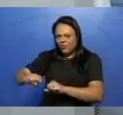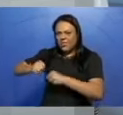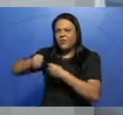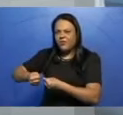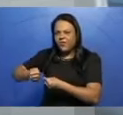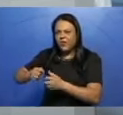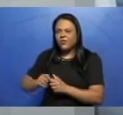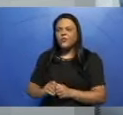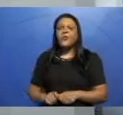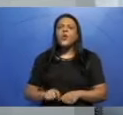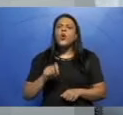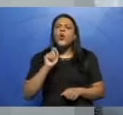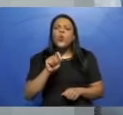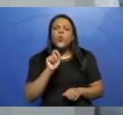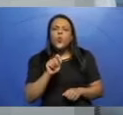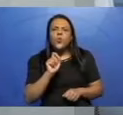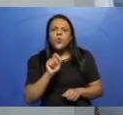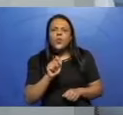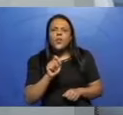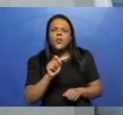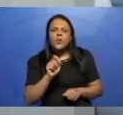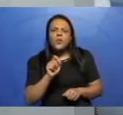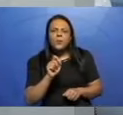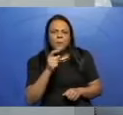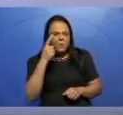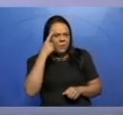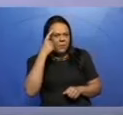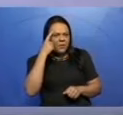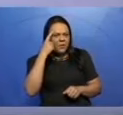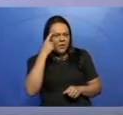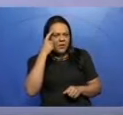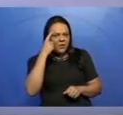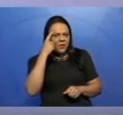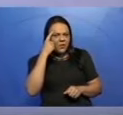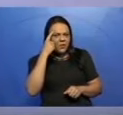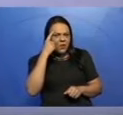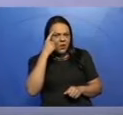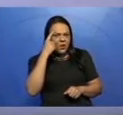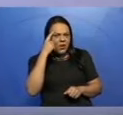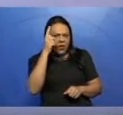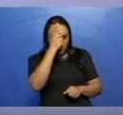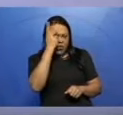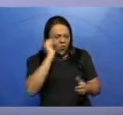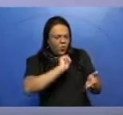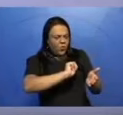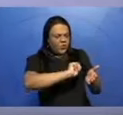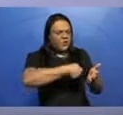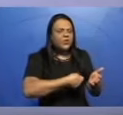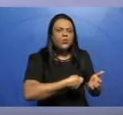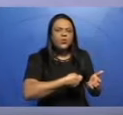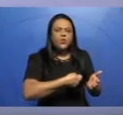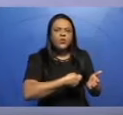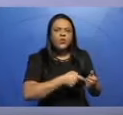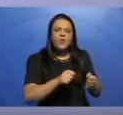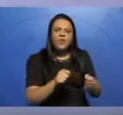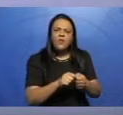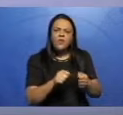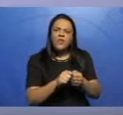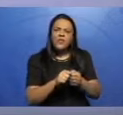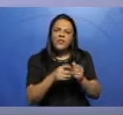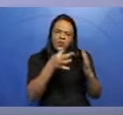leva um escritor, profissional ou não, pode ser uma pessoa leiga, a produzir um texto, seja